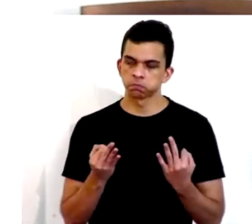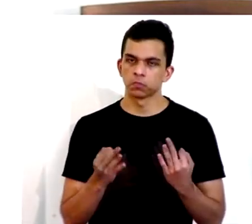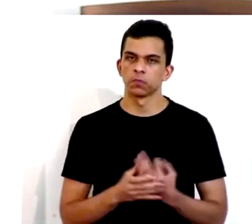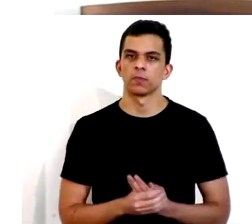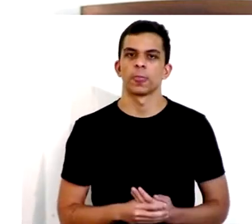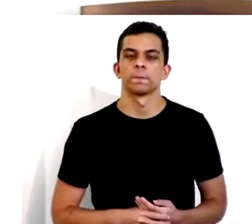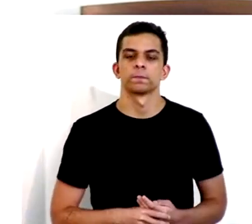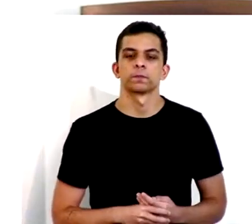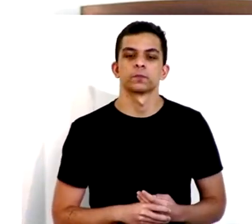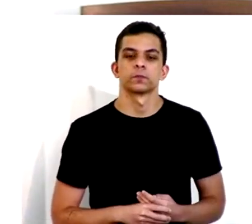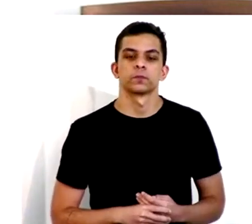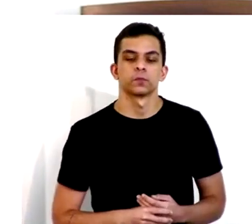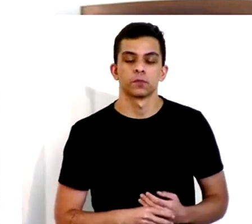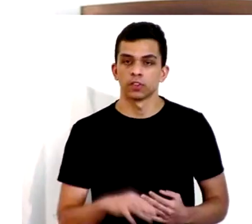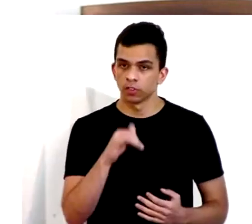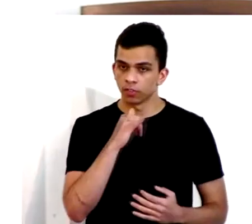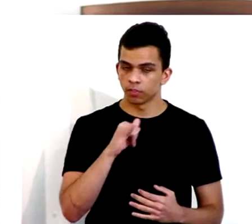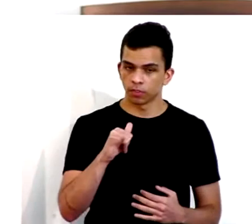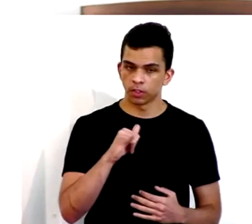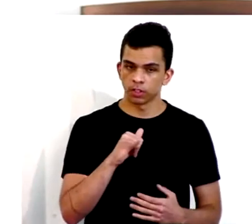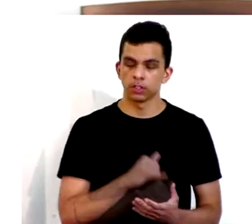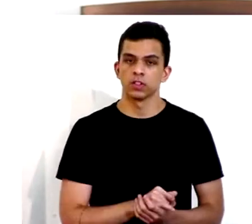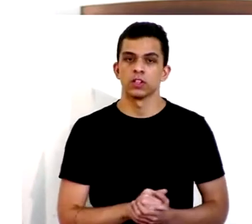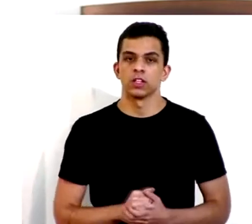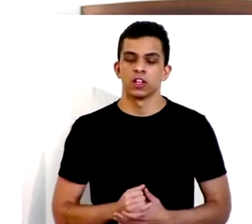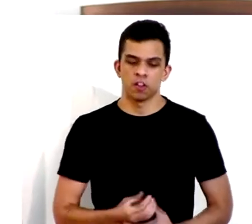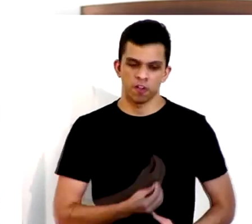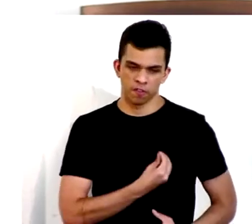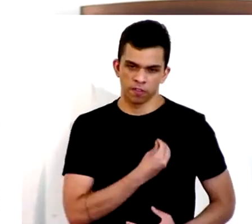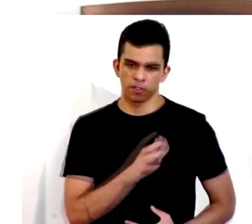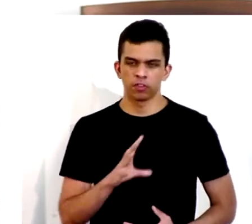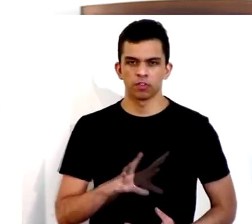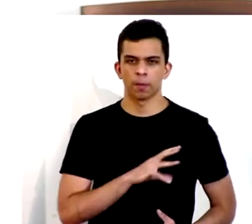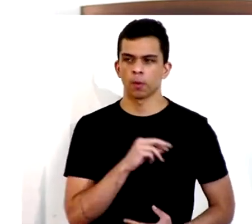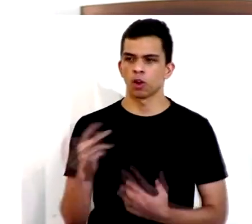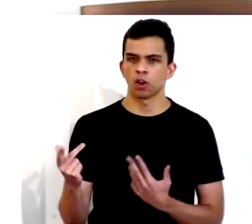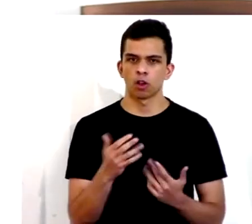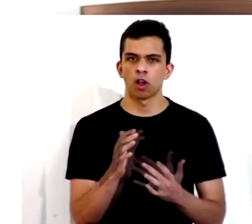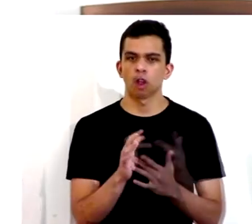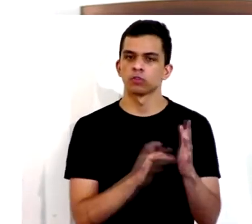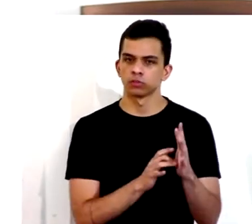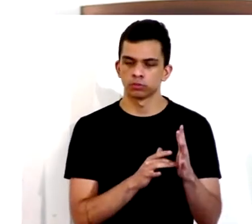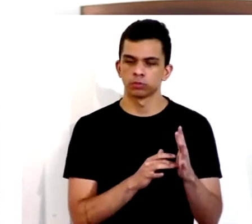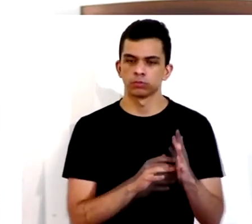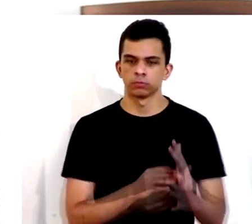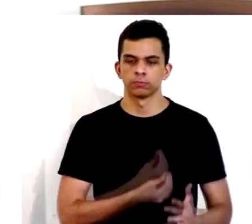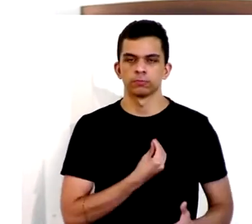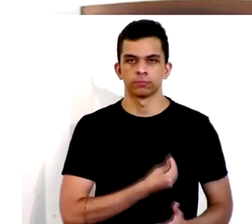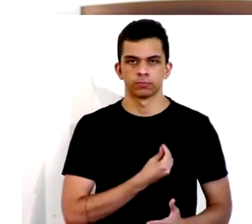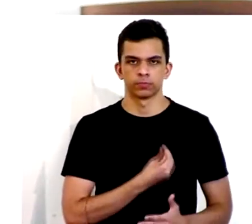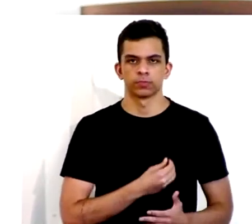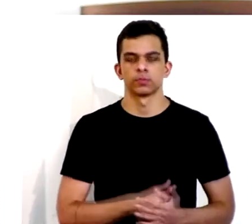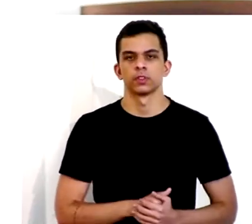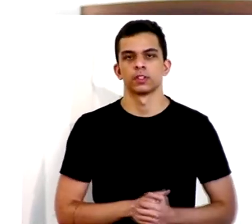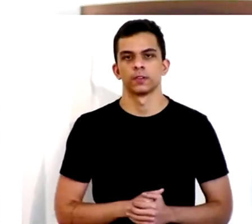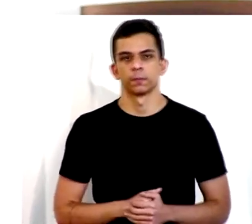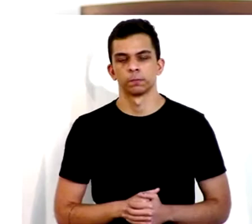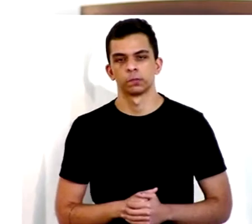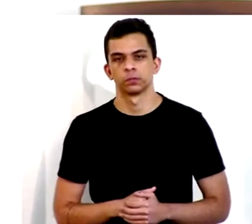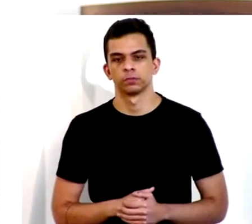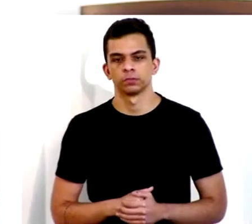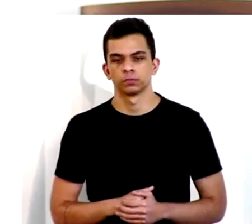Cristo nos amou e se entregou a si mesmo por nós, como oferta e sacrifício a Deus em aroma